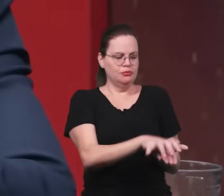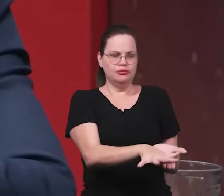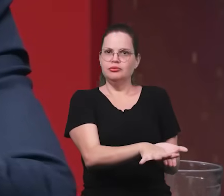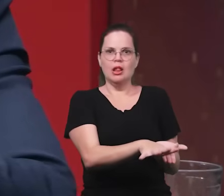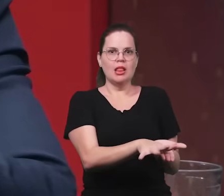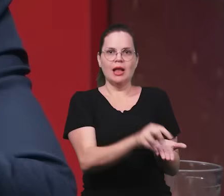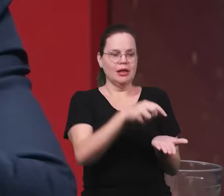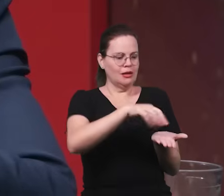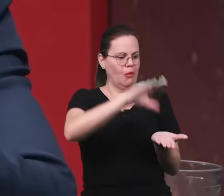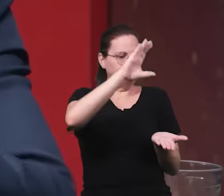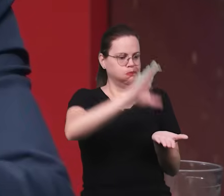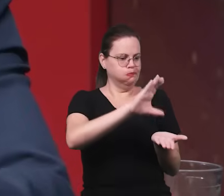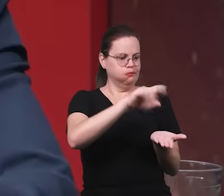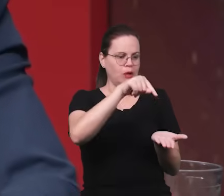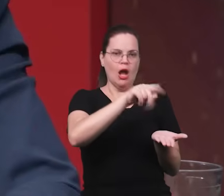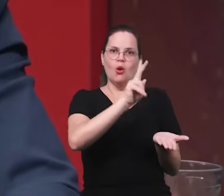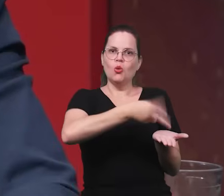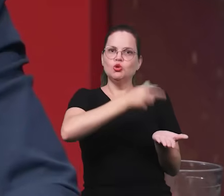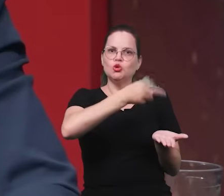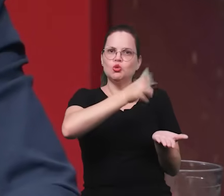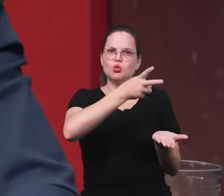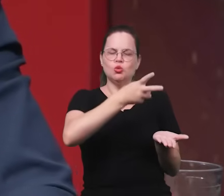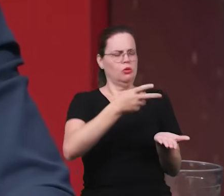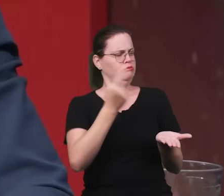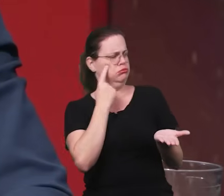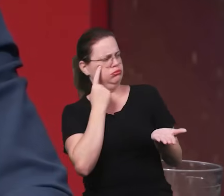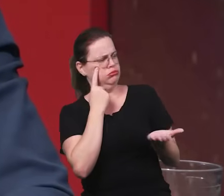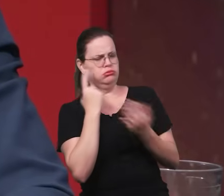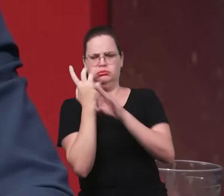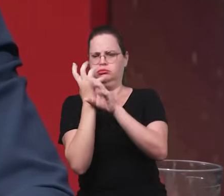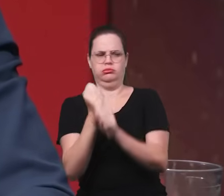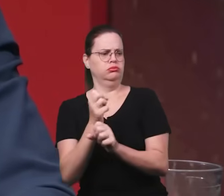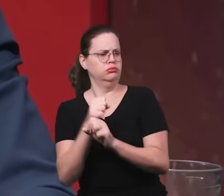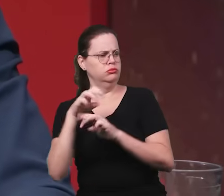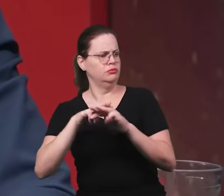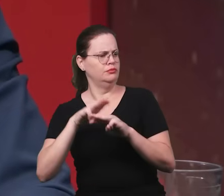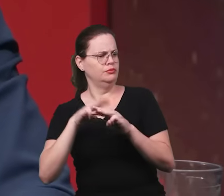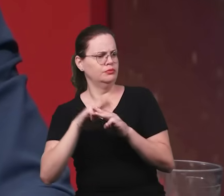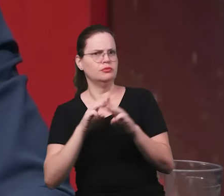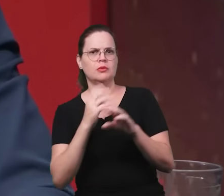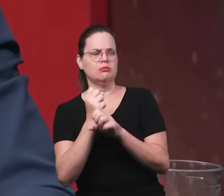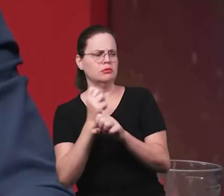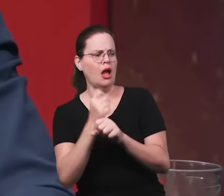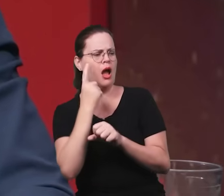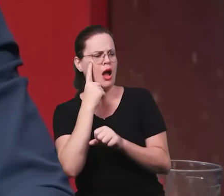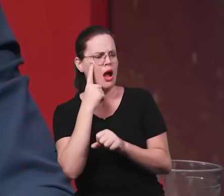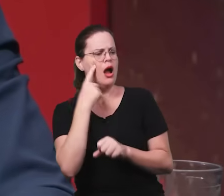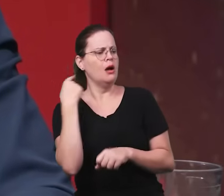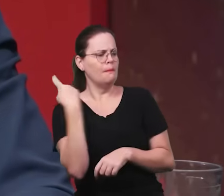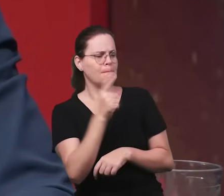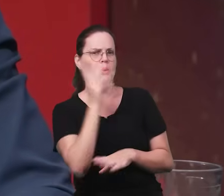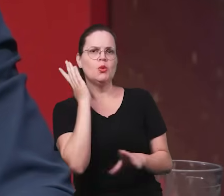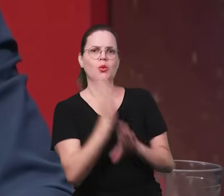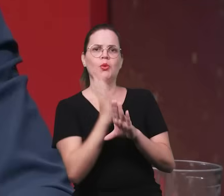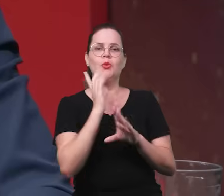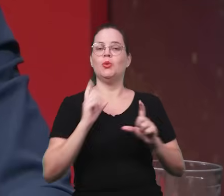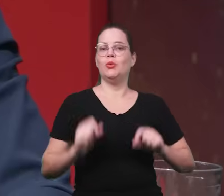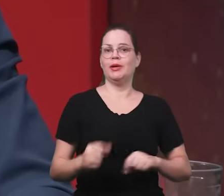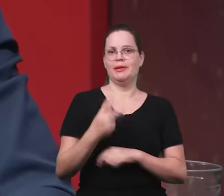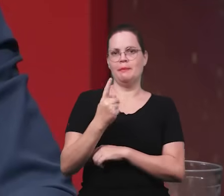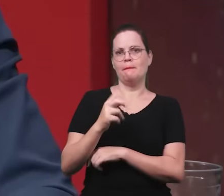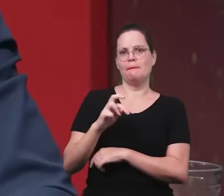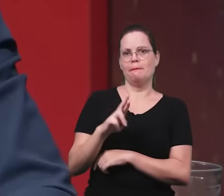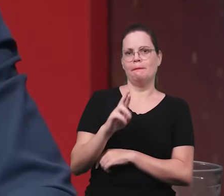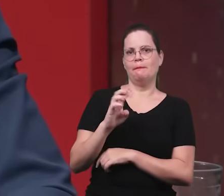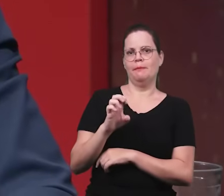76 centímetros. E ele fez os cálculos e ele entendeu que a pressão, que foi depois, posteriormente chamada de